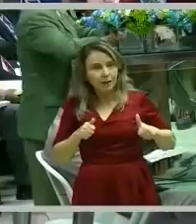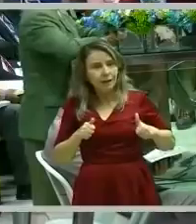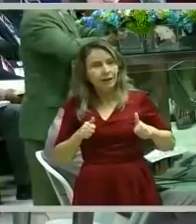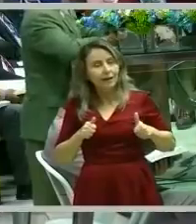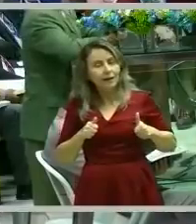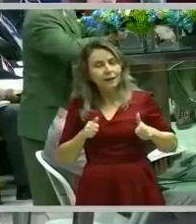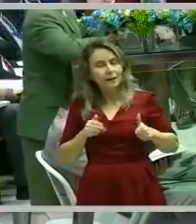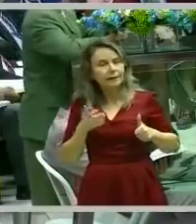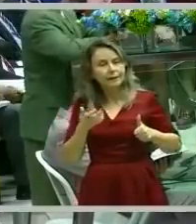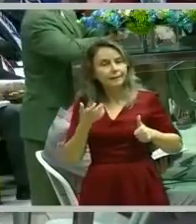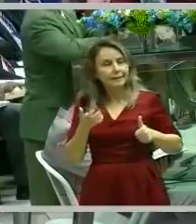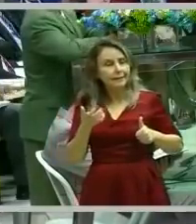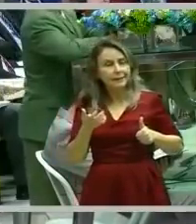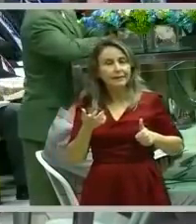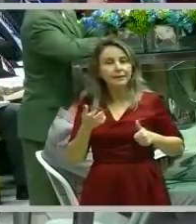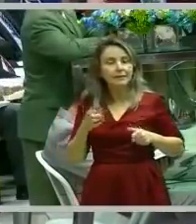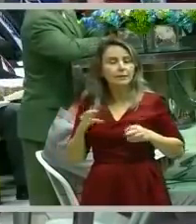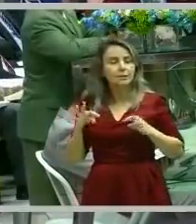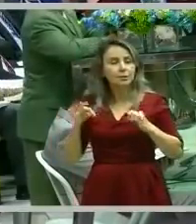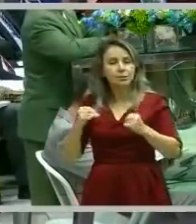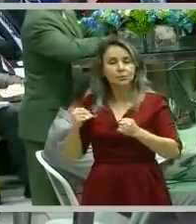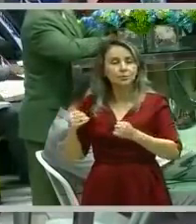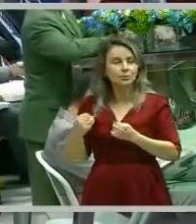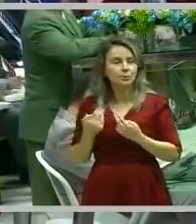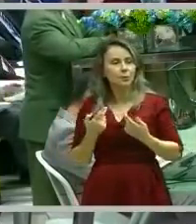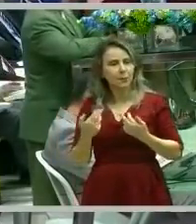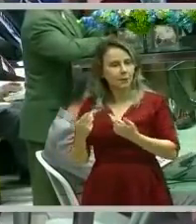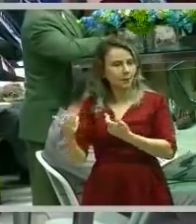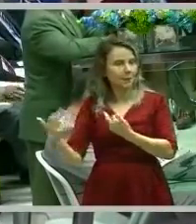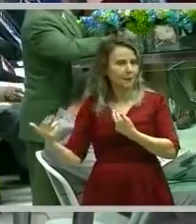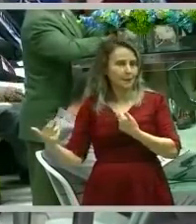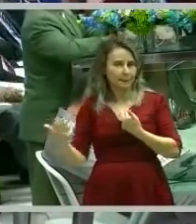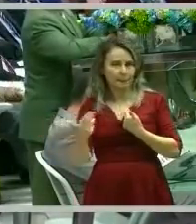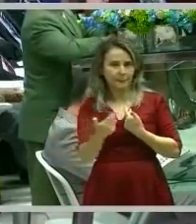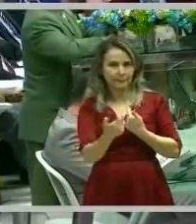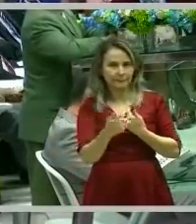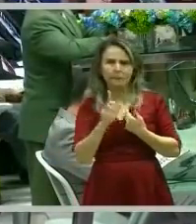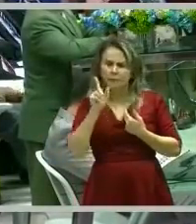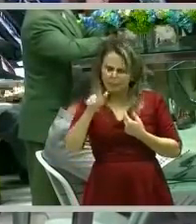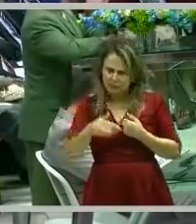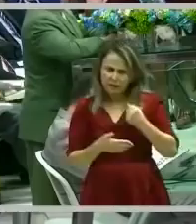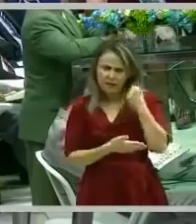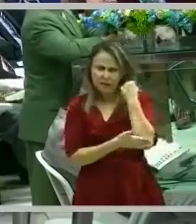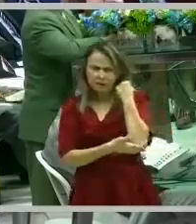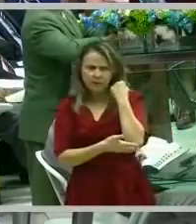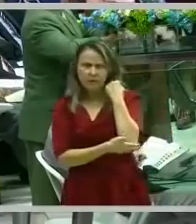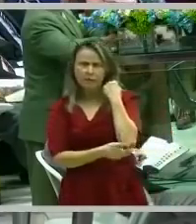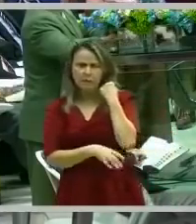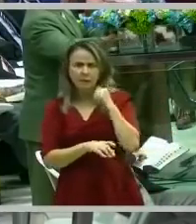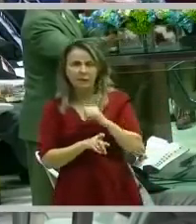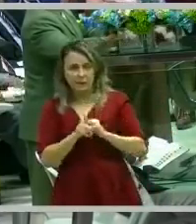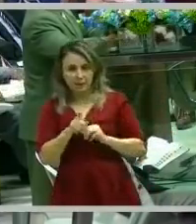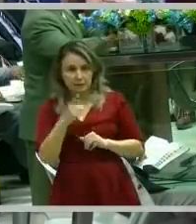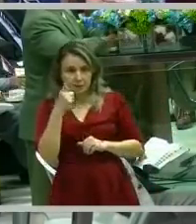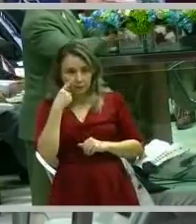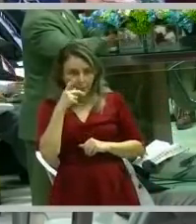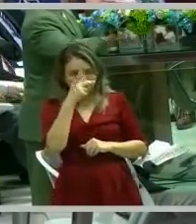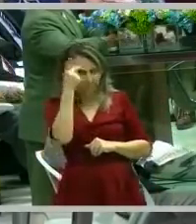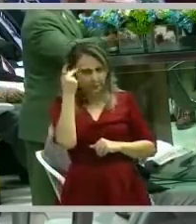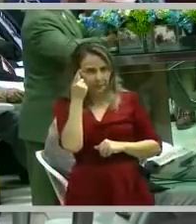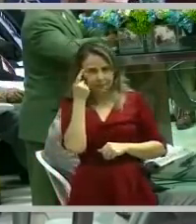mundo... E tem inveja, irmão. É inveja. Quando você vê alguém zombando de alguém cheio do Espírito Santo, é inveja.